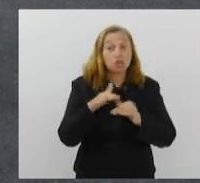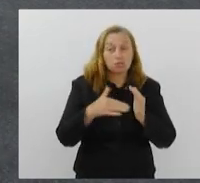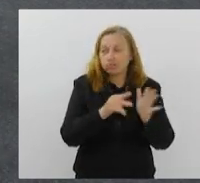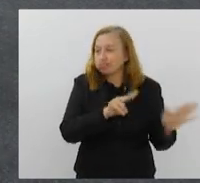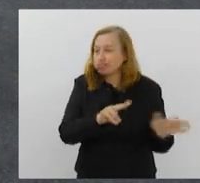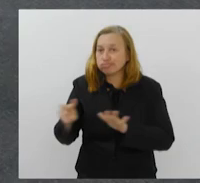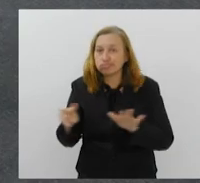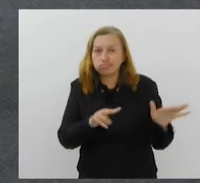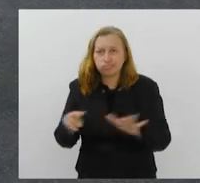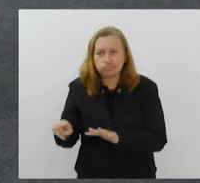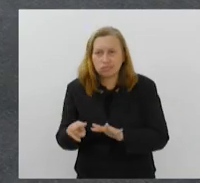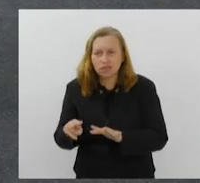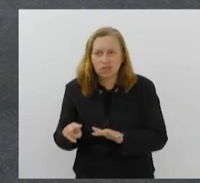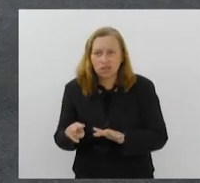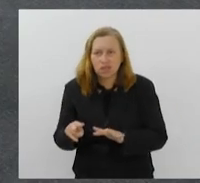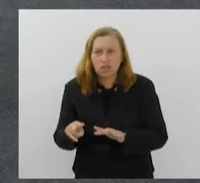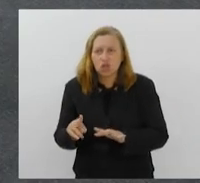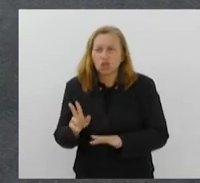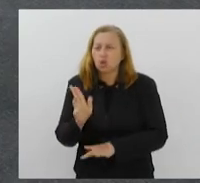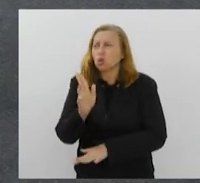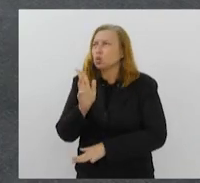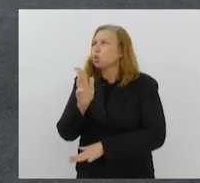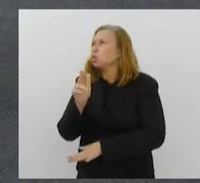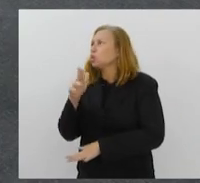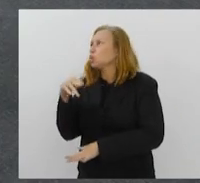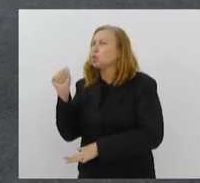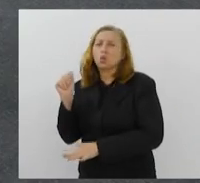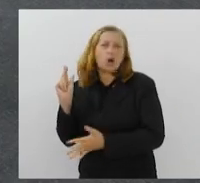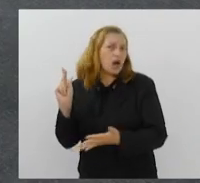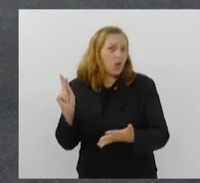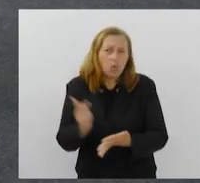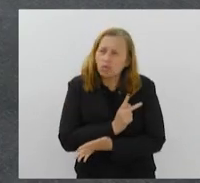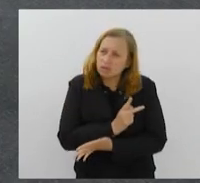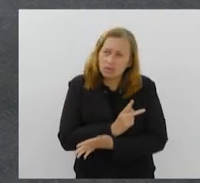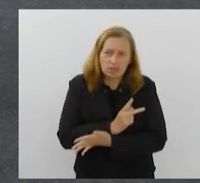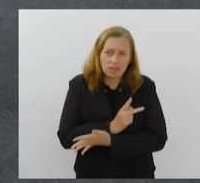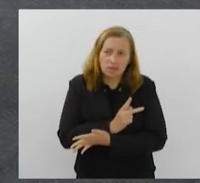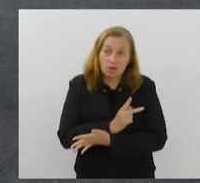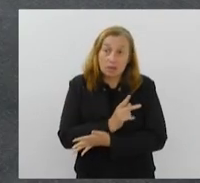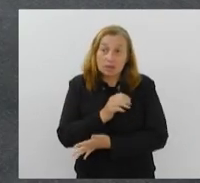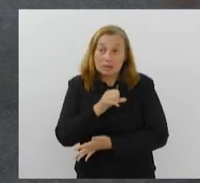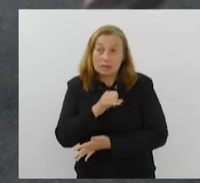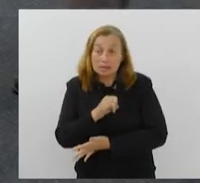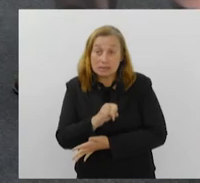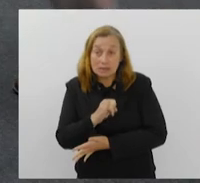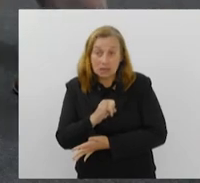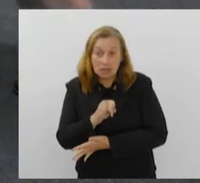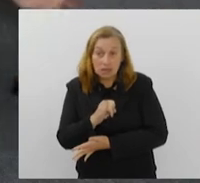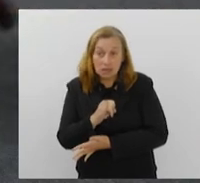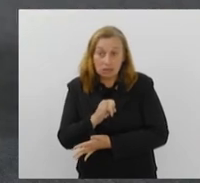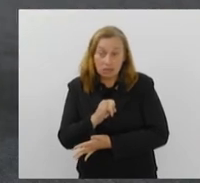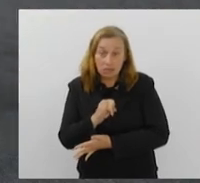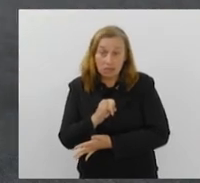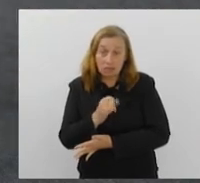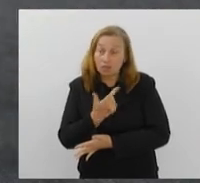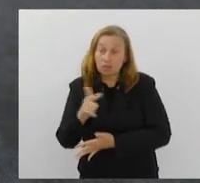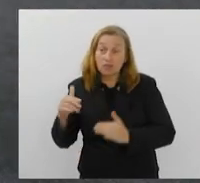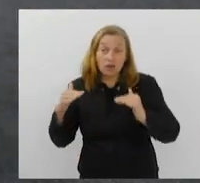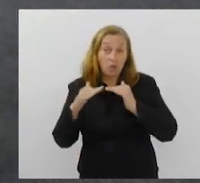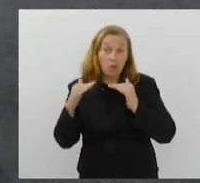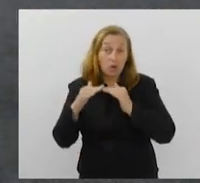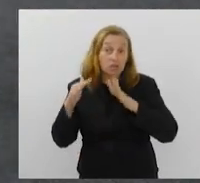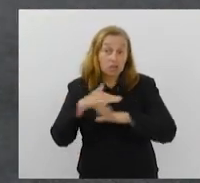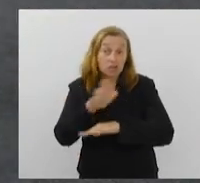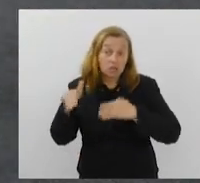semanas e jamais isto acontece se eu não tiver concordância plena, como tenho certeza